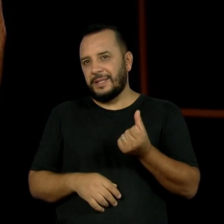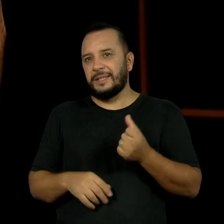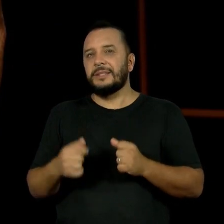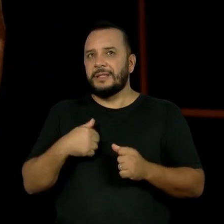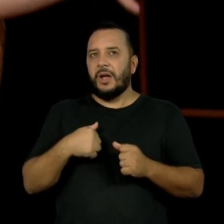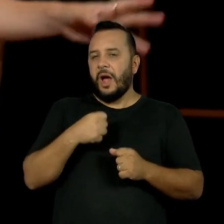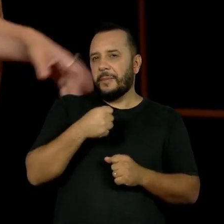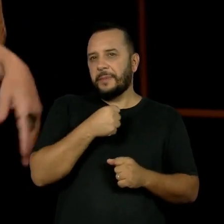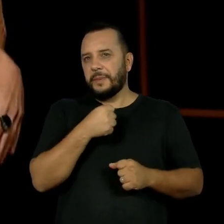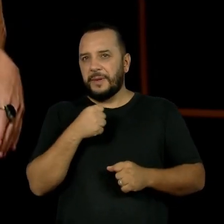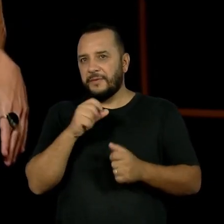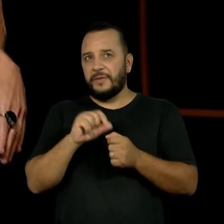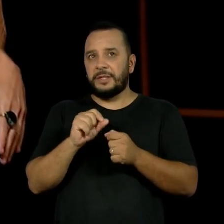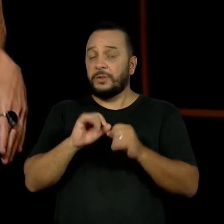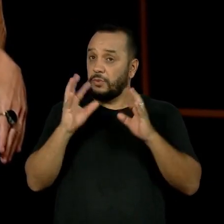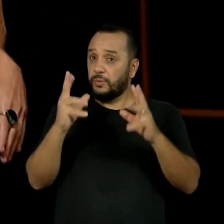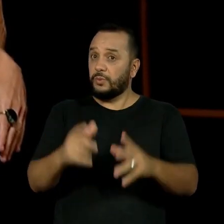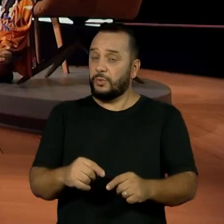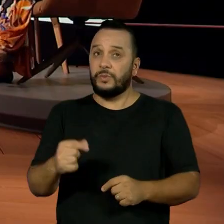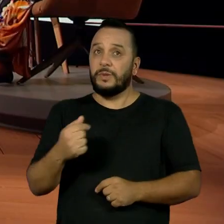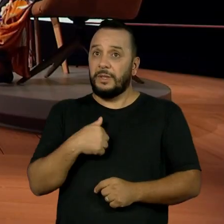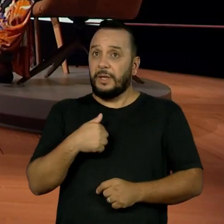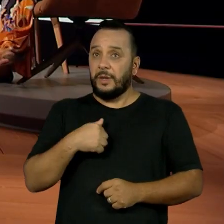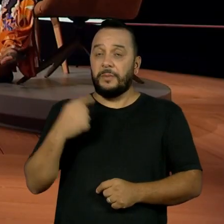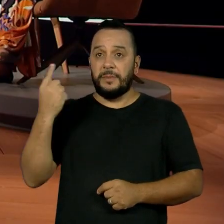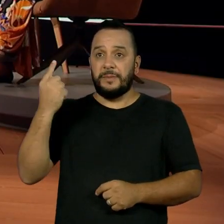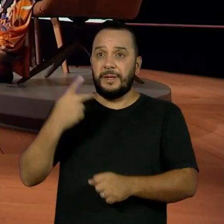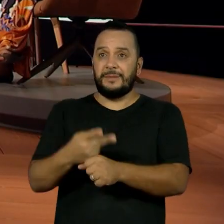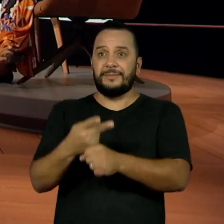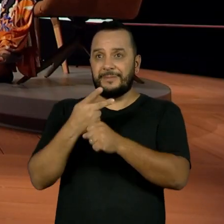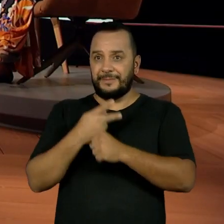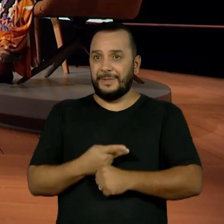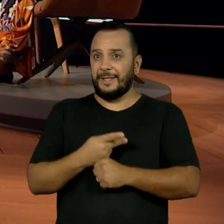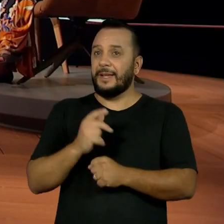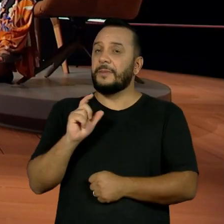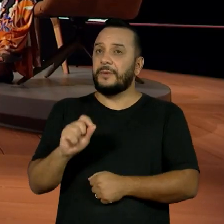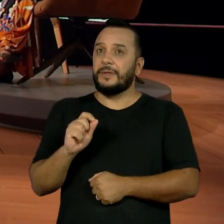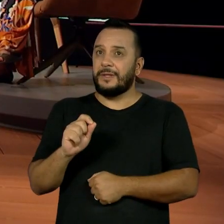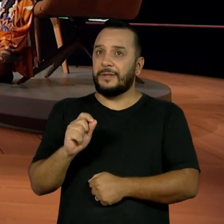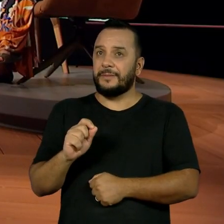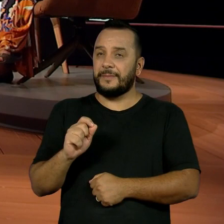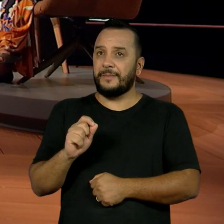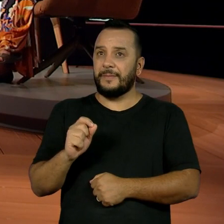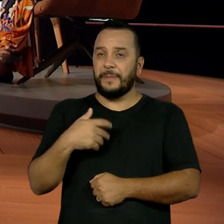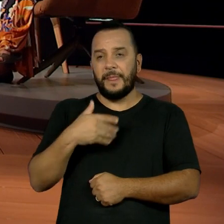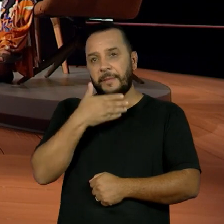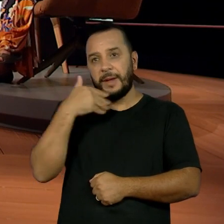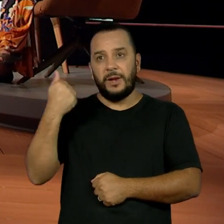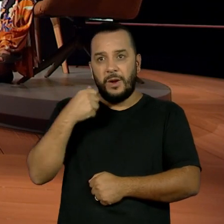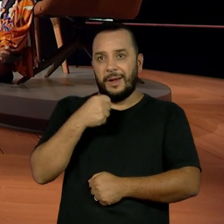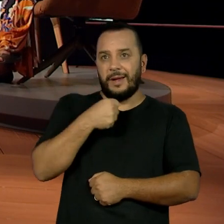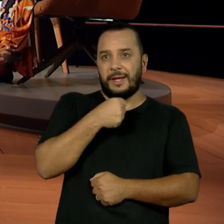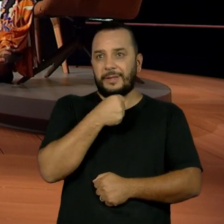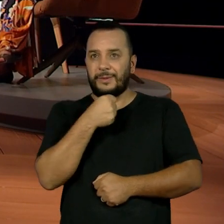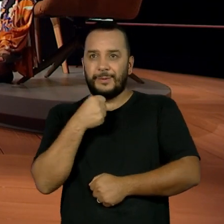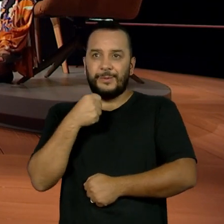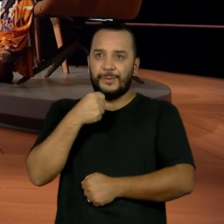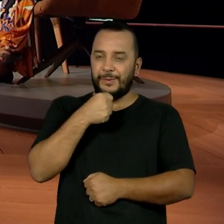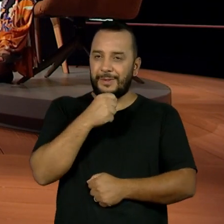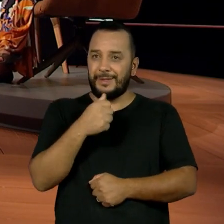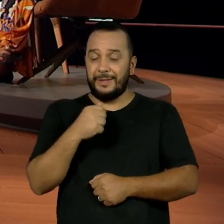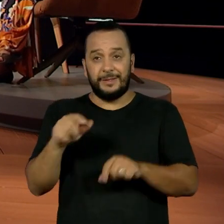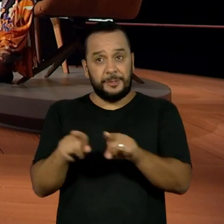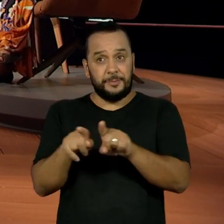peça, eu cantando, fazendo tudo, e aí eu ganhei. Foi o meu primeiro prêmio de melhor cantora.